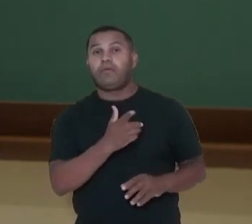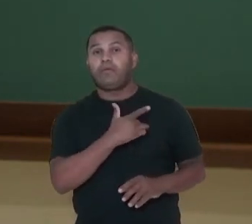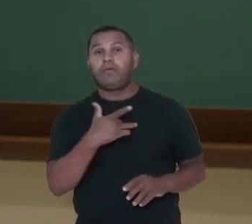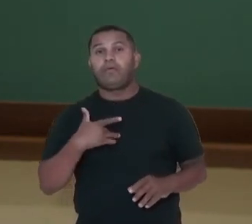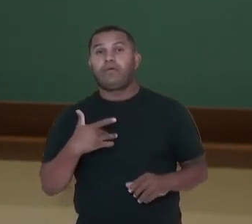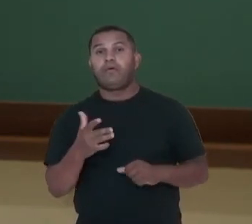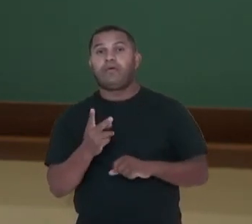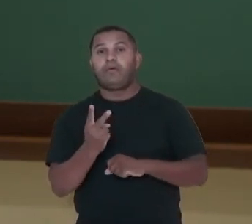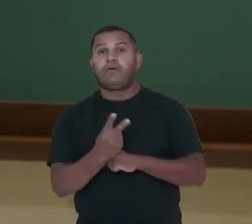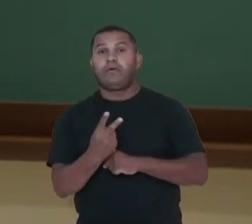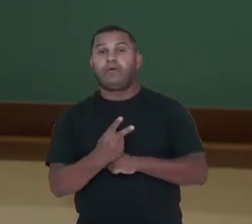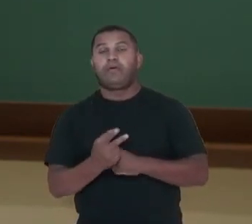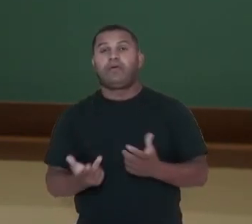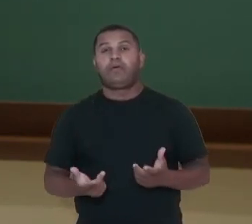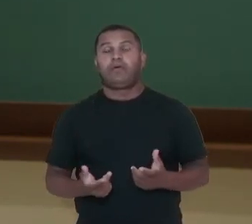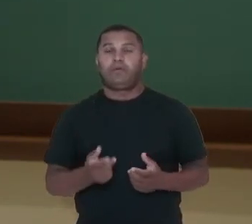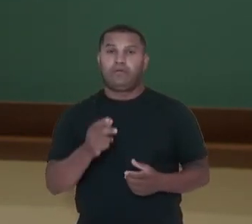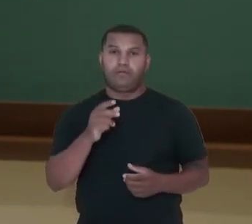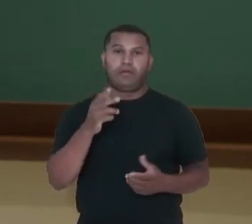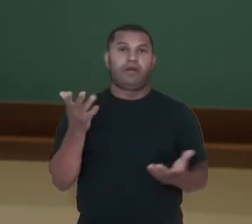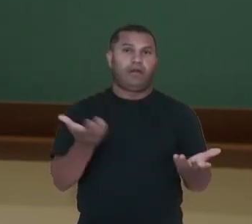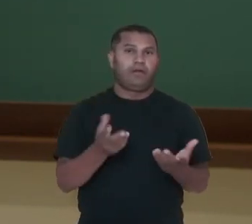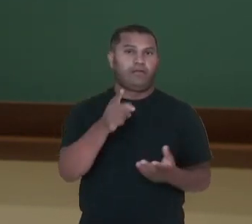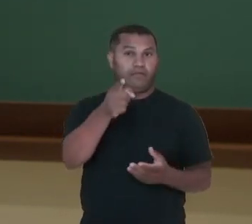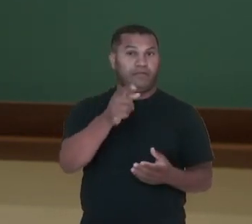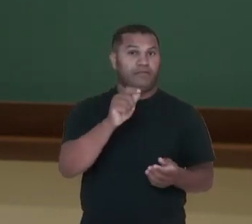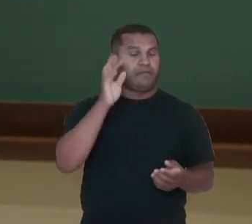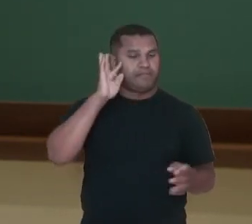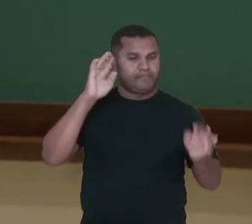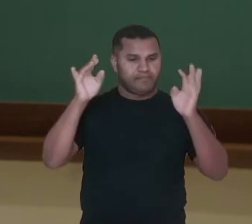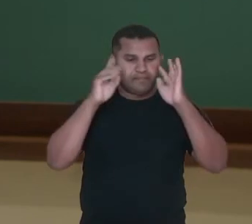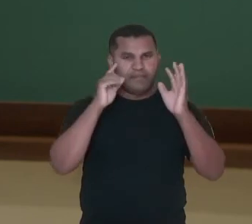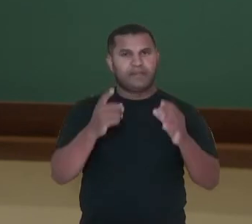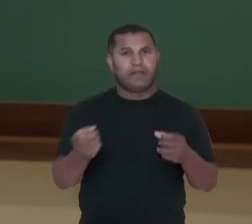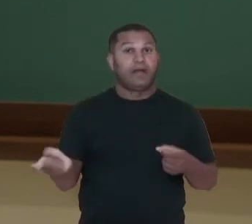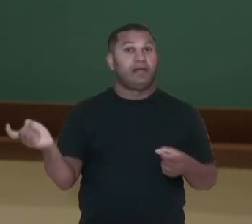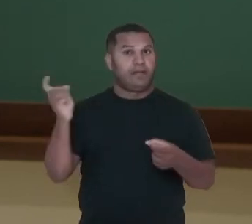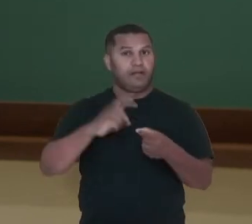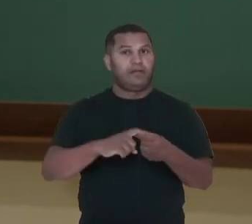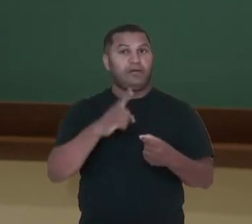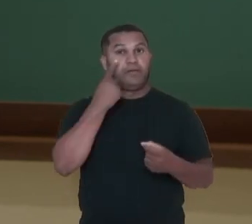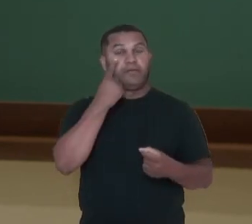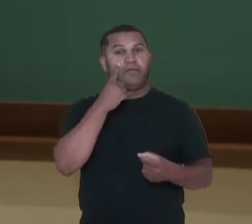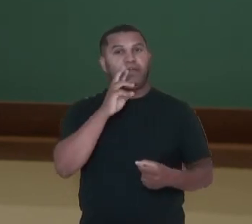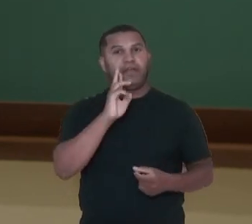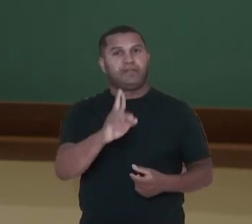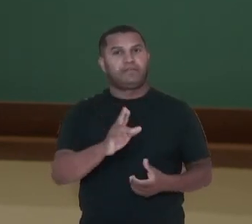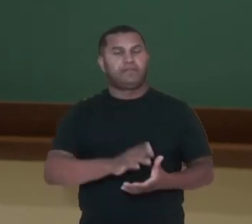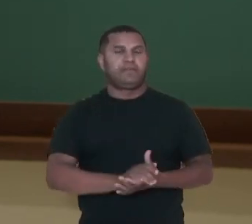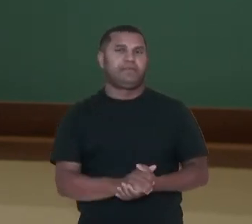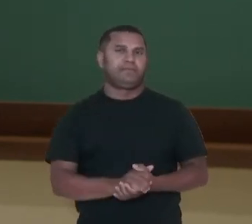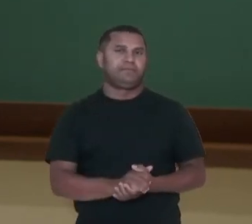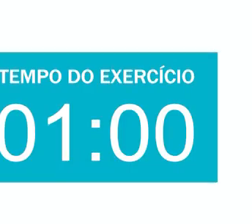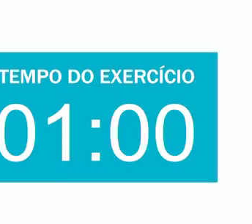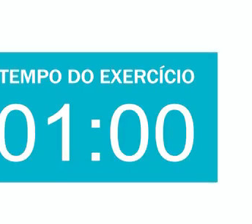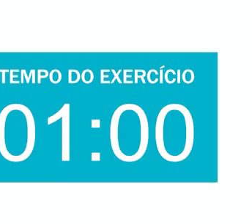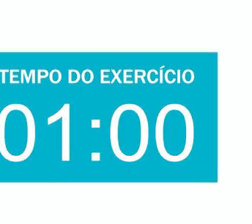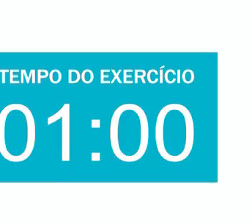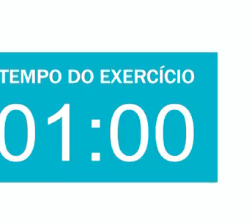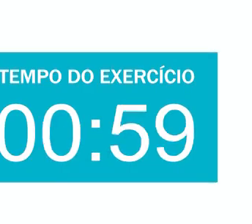essa doença? Eu vou dar um tempinho para você e a gente já volta para conferir até daqui a pouco.